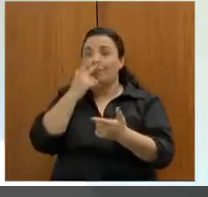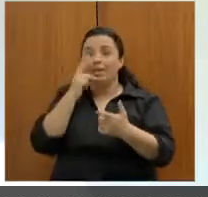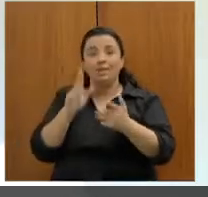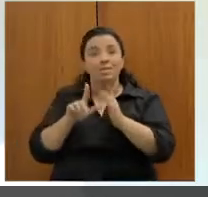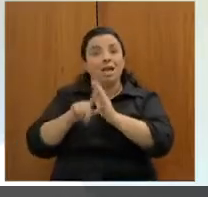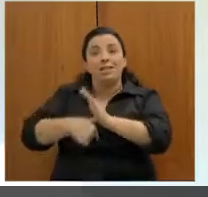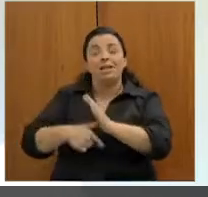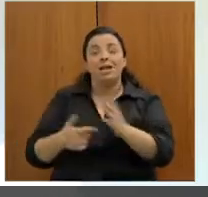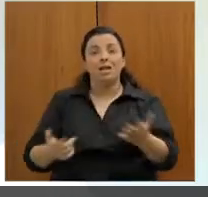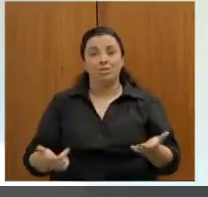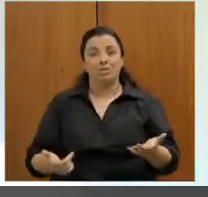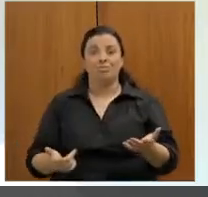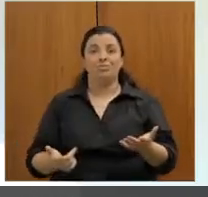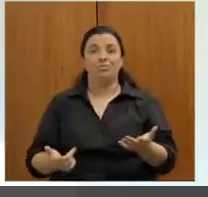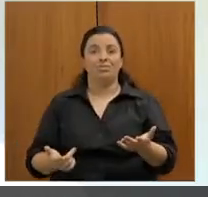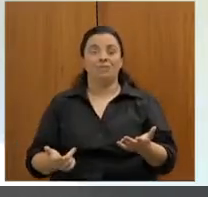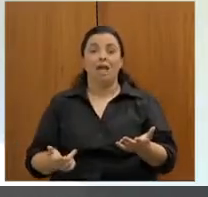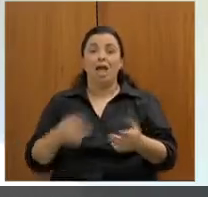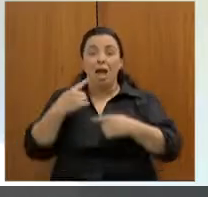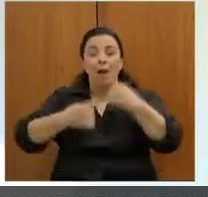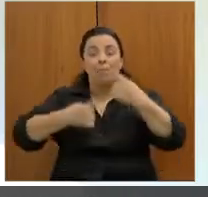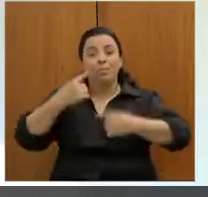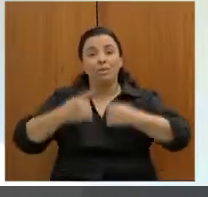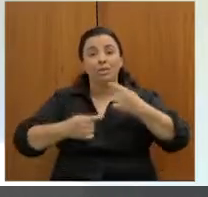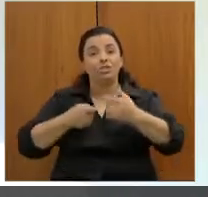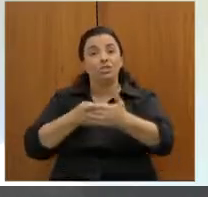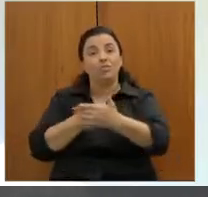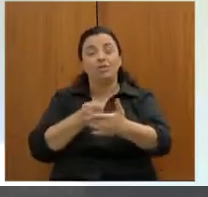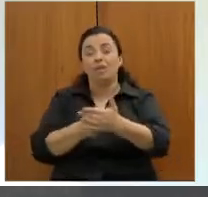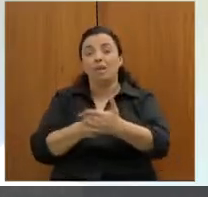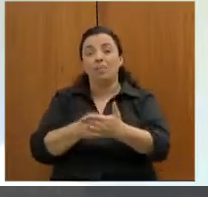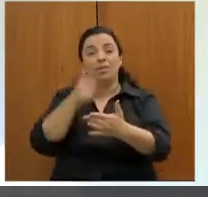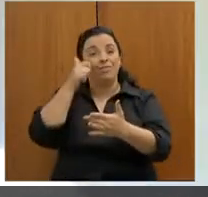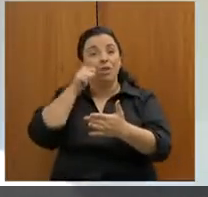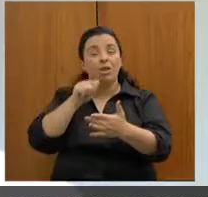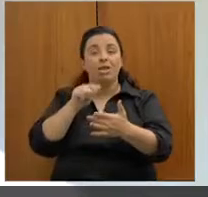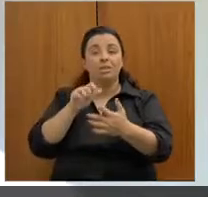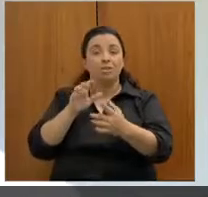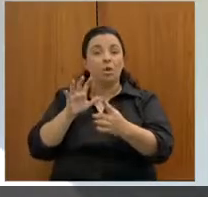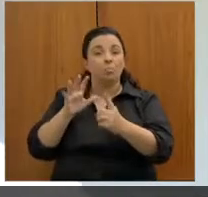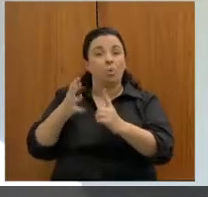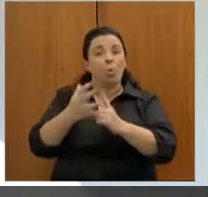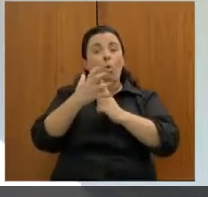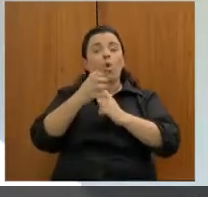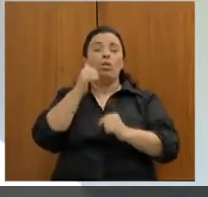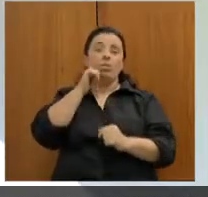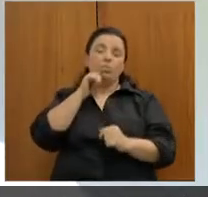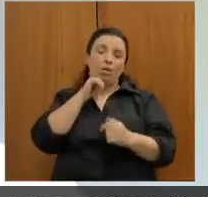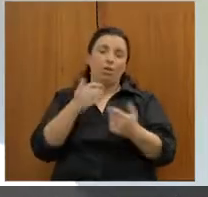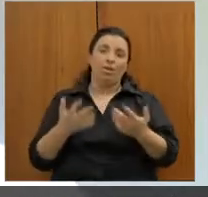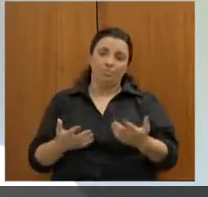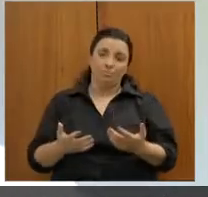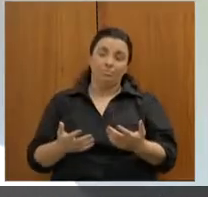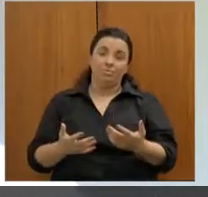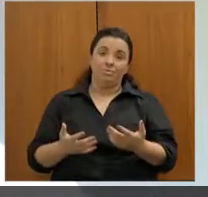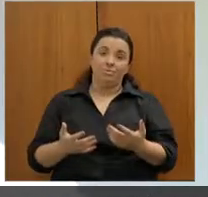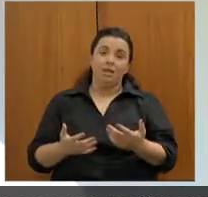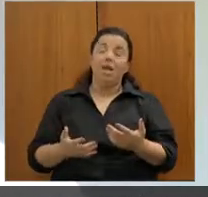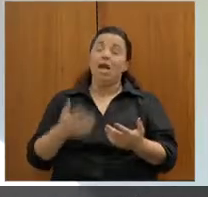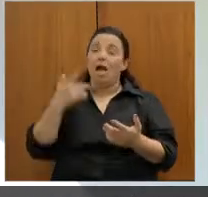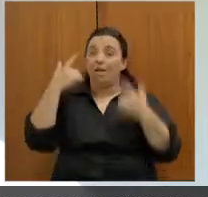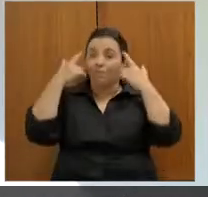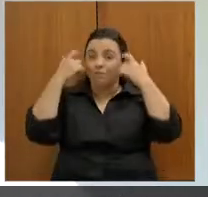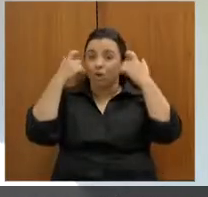para o alvo para a política de enfrentamento à violência contra as mulheres porque a violência ela